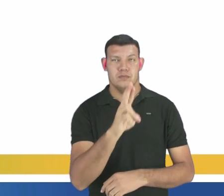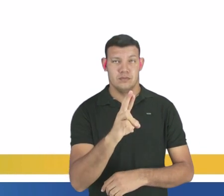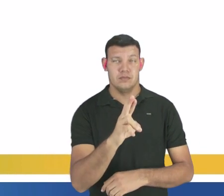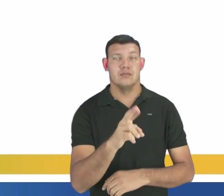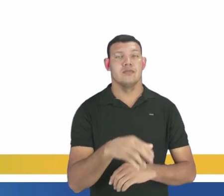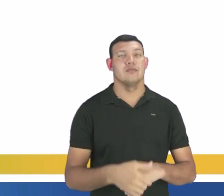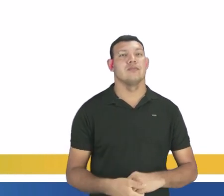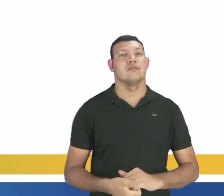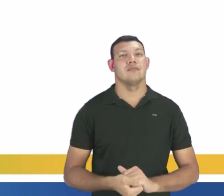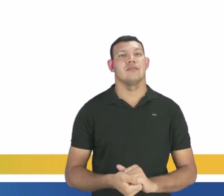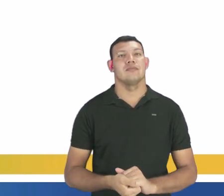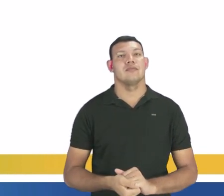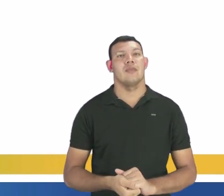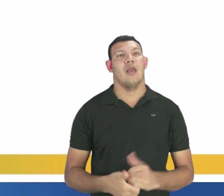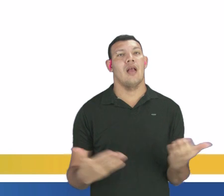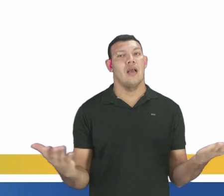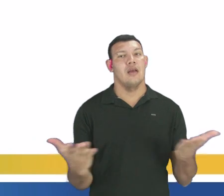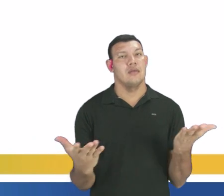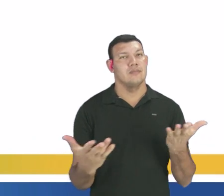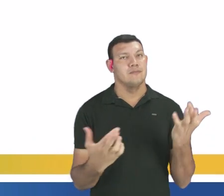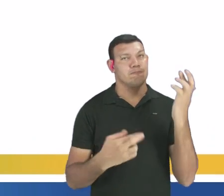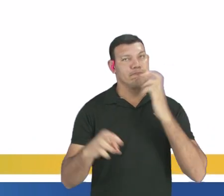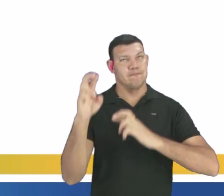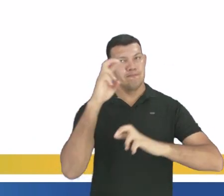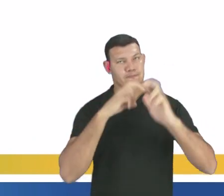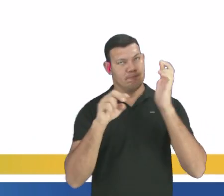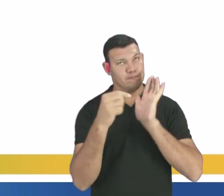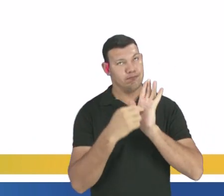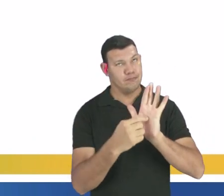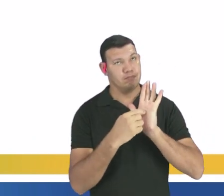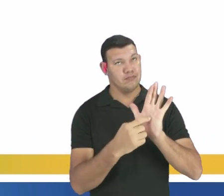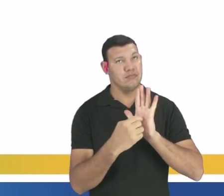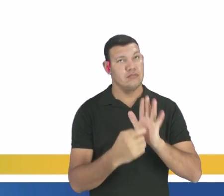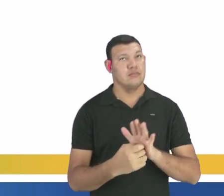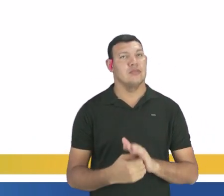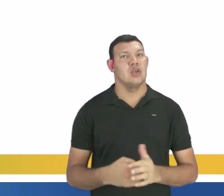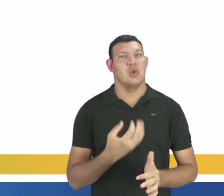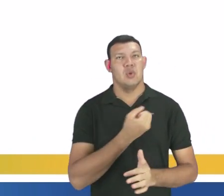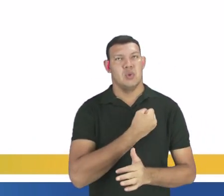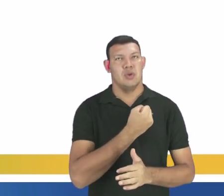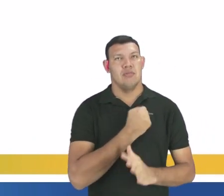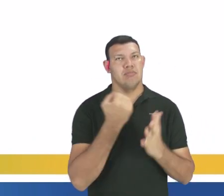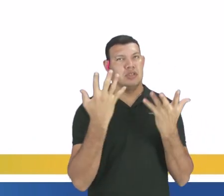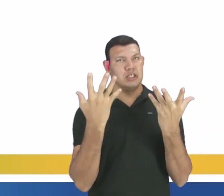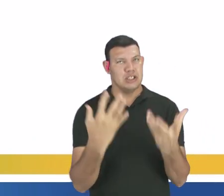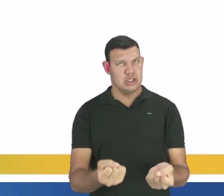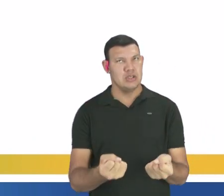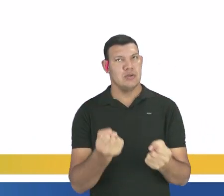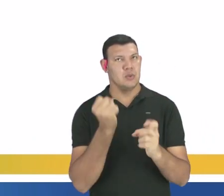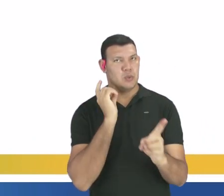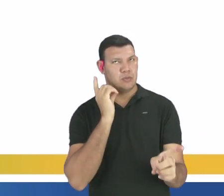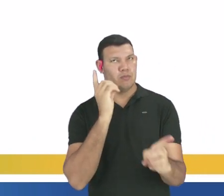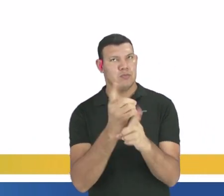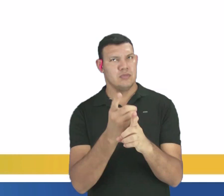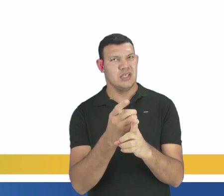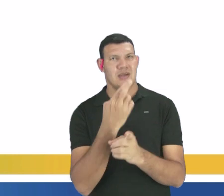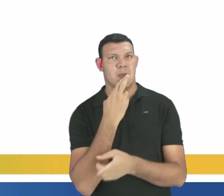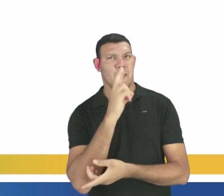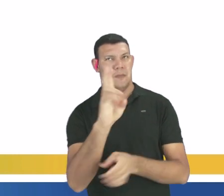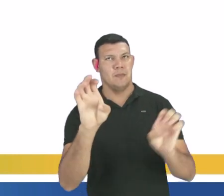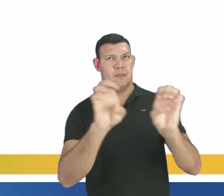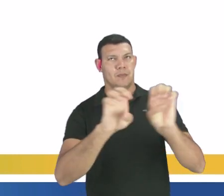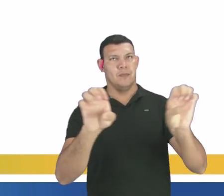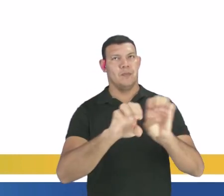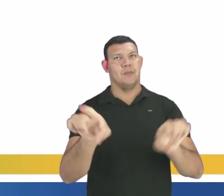bem? E aí nós temos algumas observações aqui. Nem todo número obtido é raiz da equação. Após a listagem